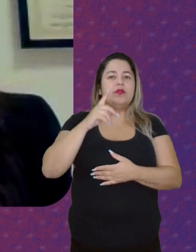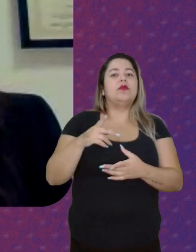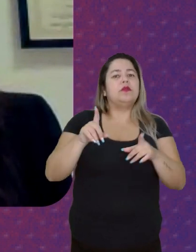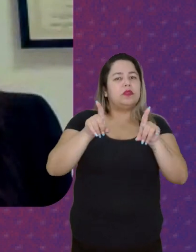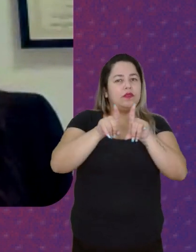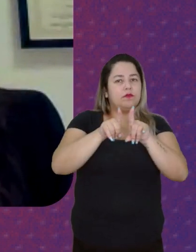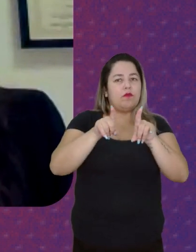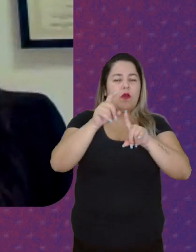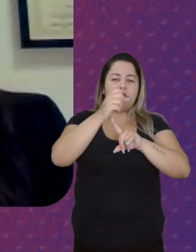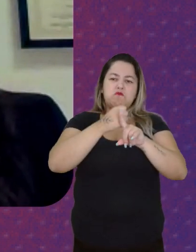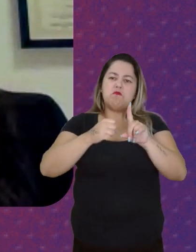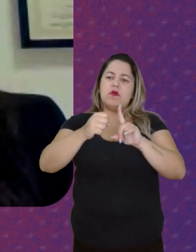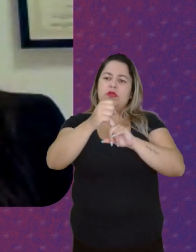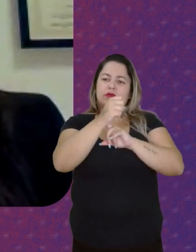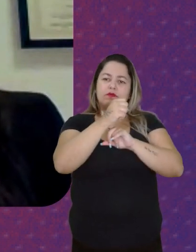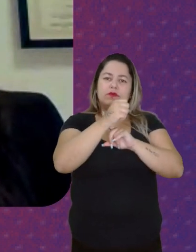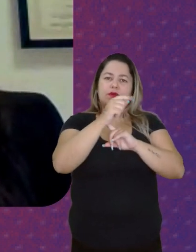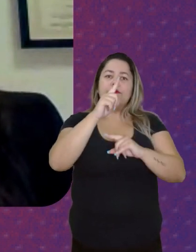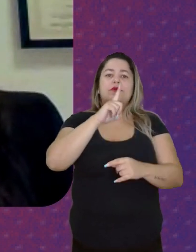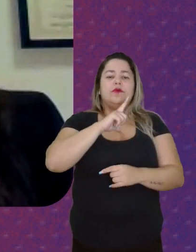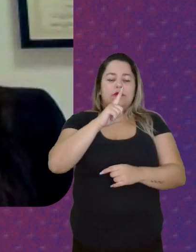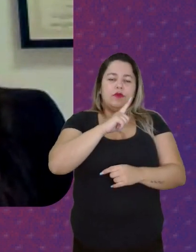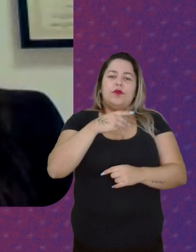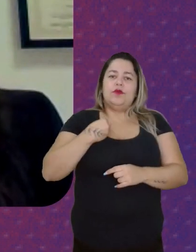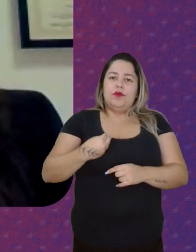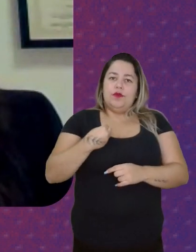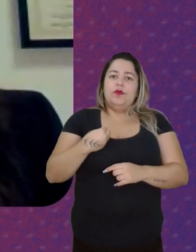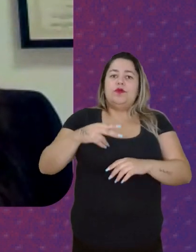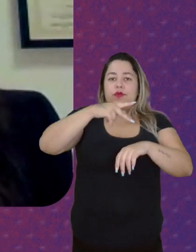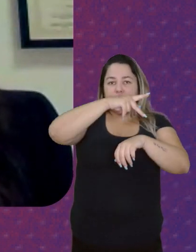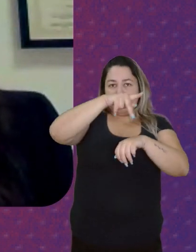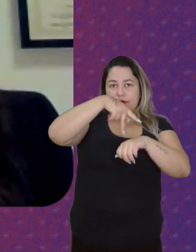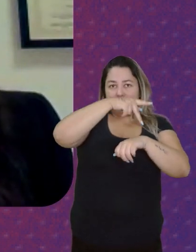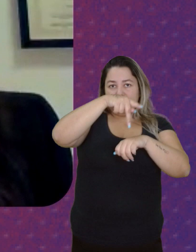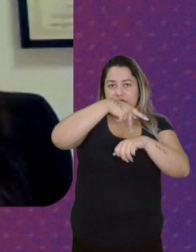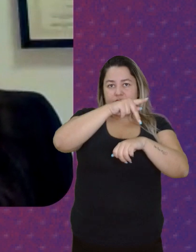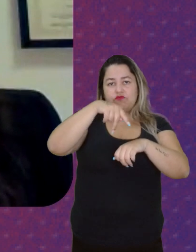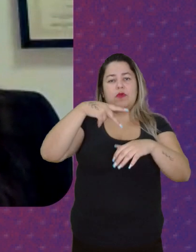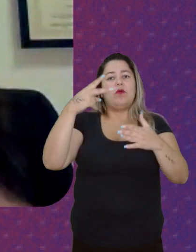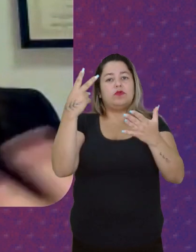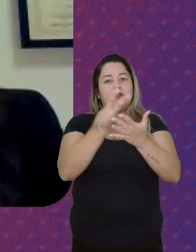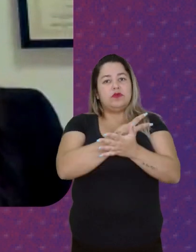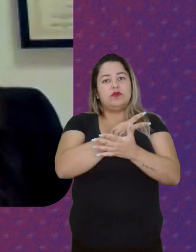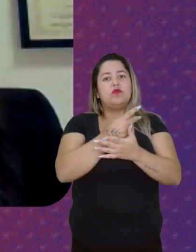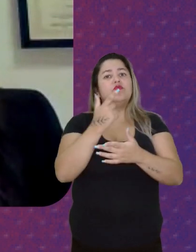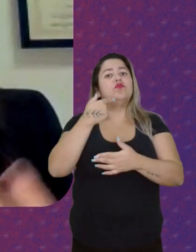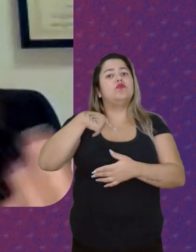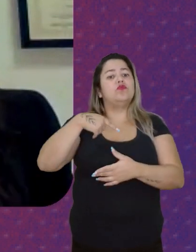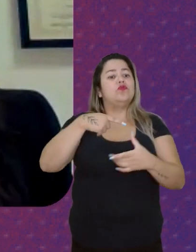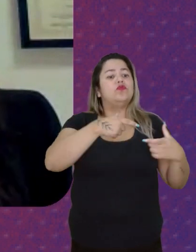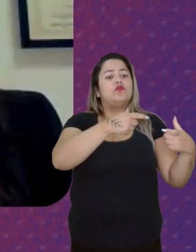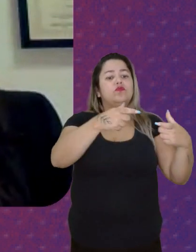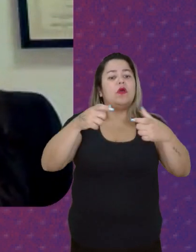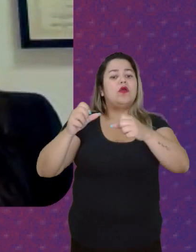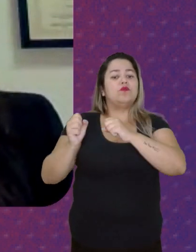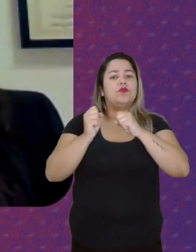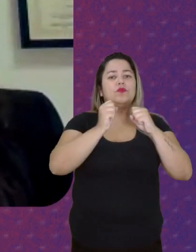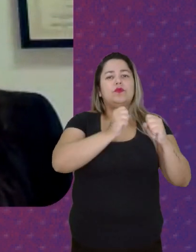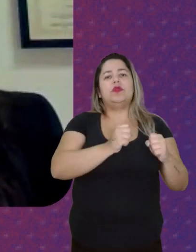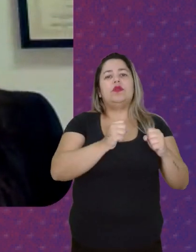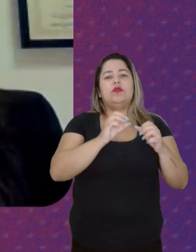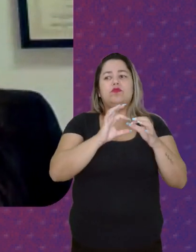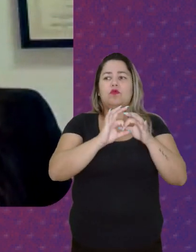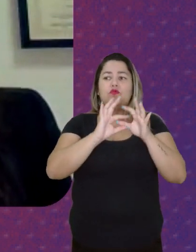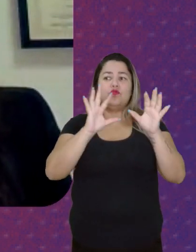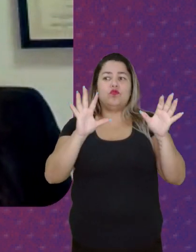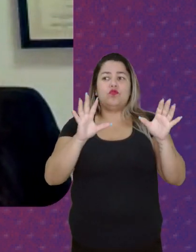perspectivas sociais existente no nosso país se reflita também ali nos espaços de poder e de deliberação e